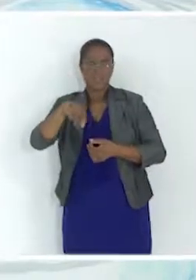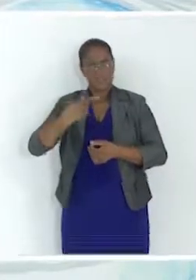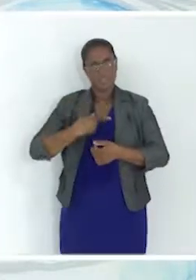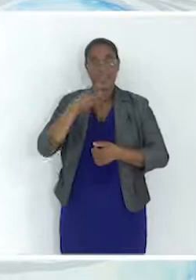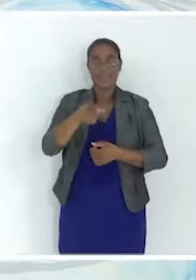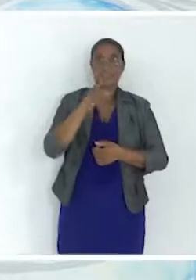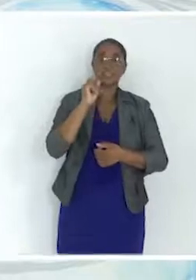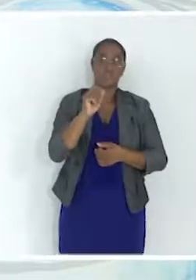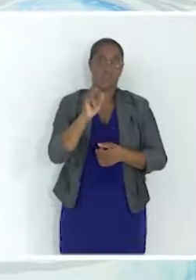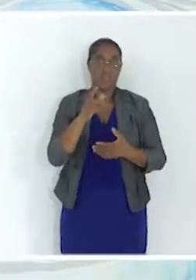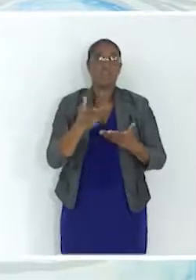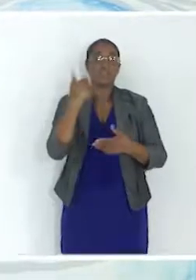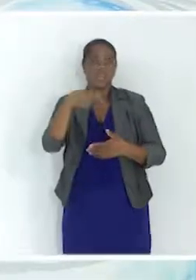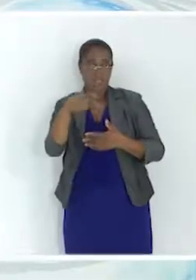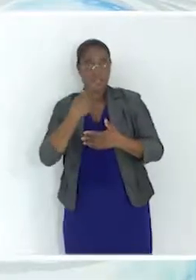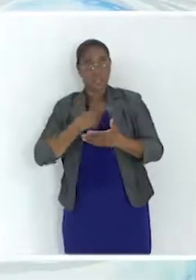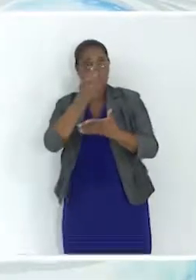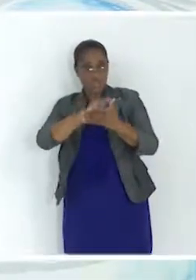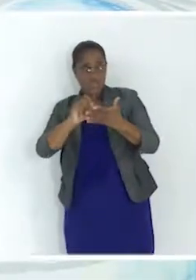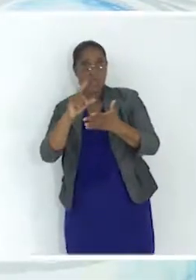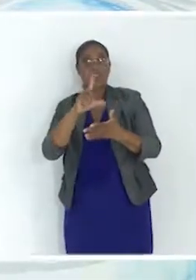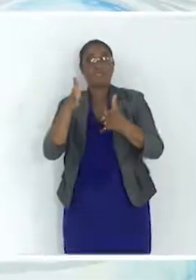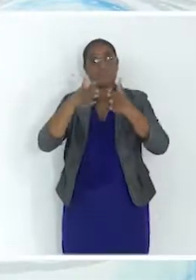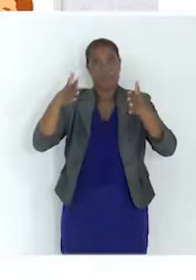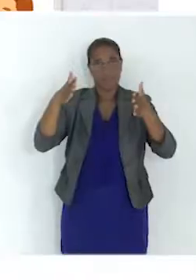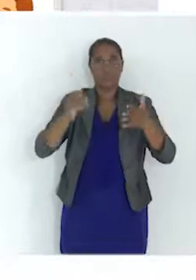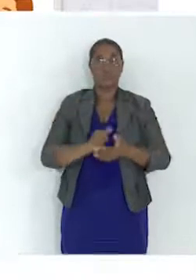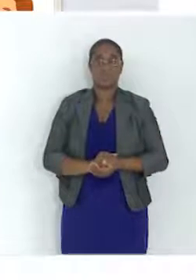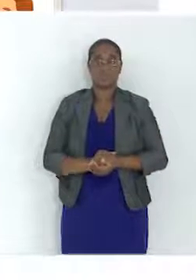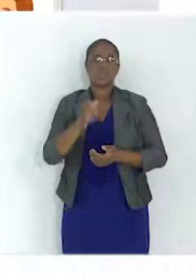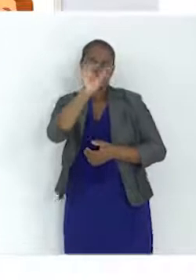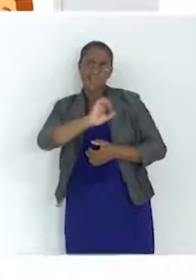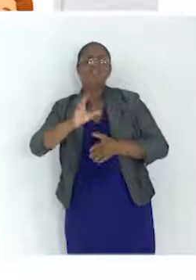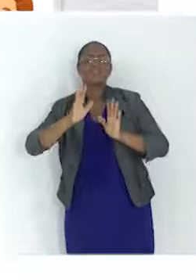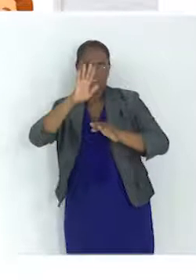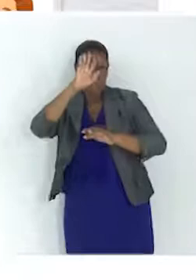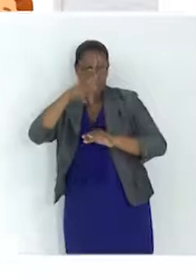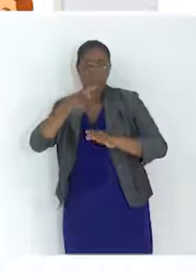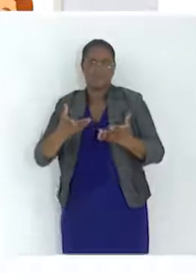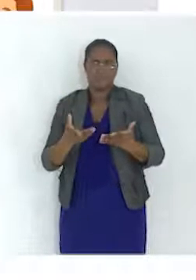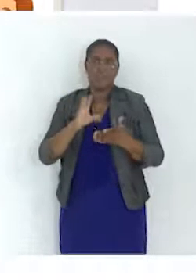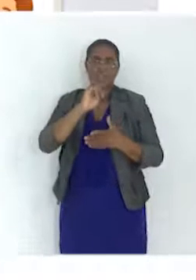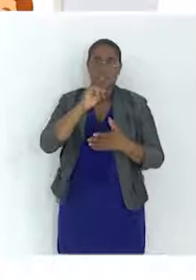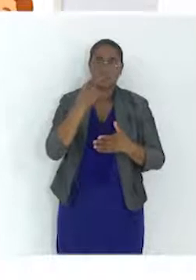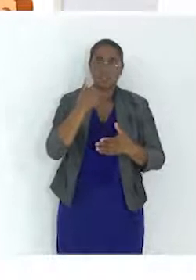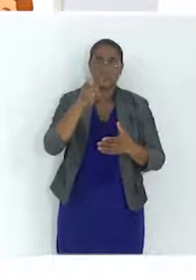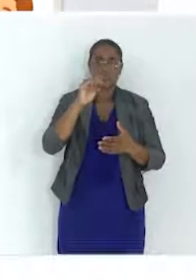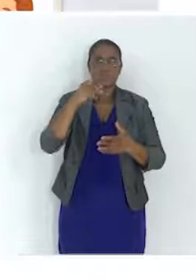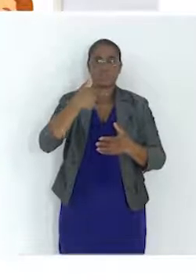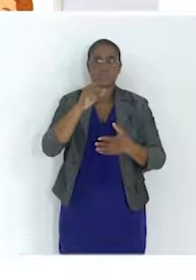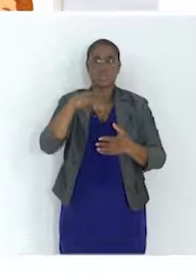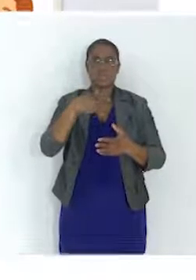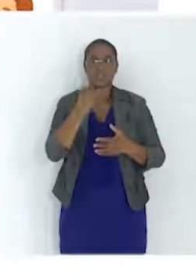letra maiúscula. Vocês já sabem. E os substantivos comuns, quando se referem a pessoas,